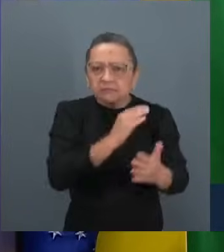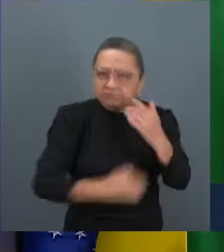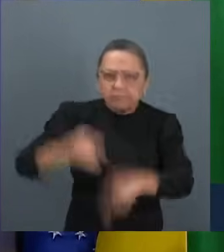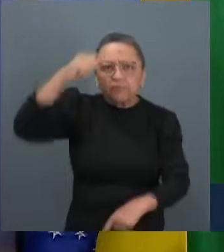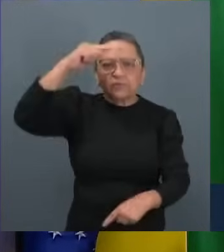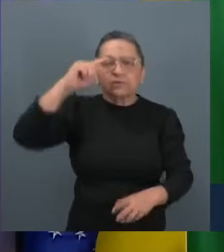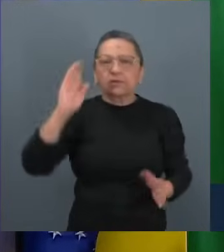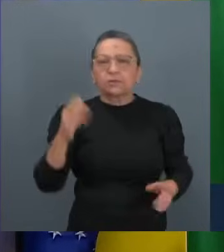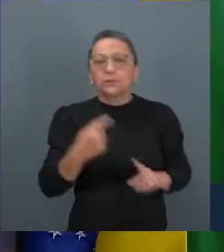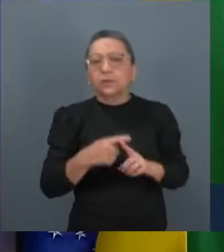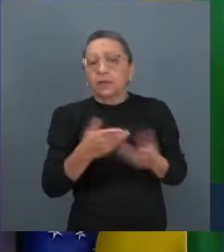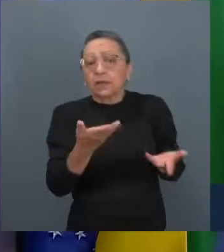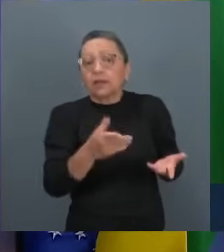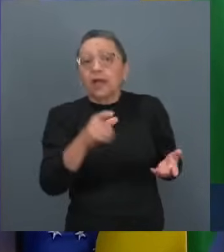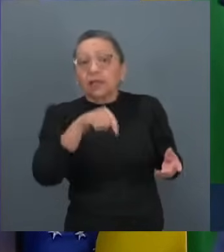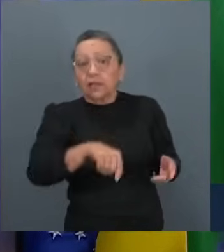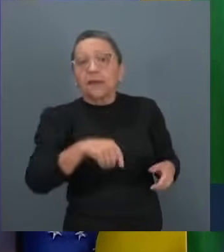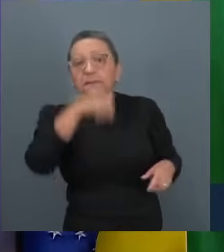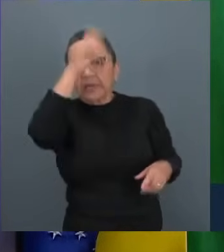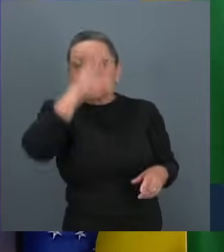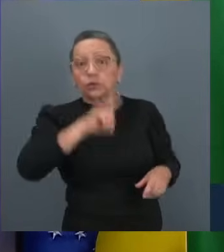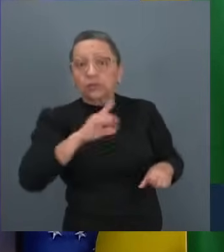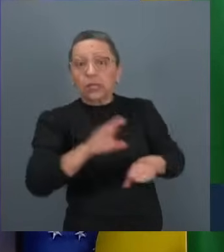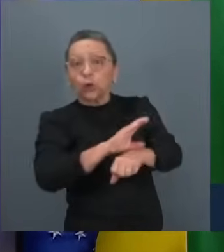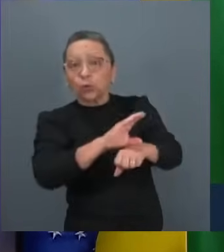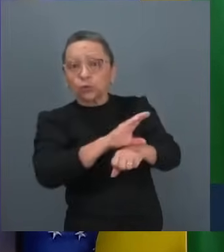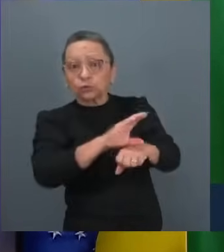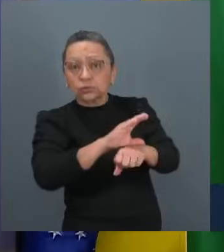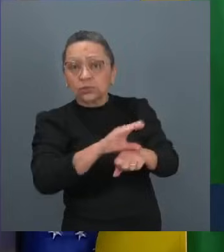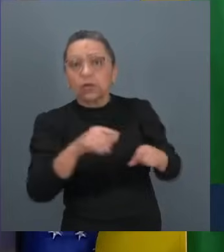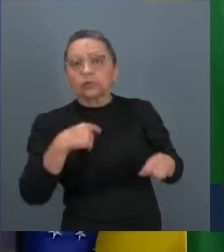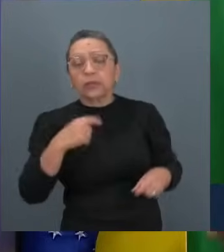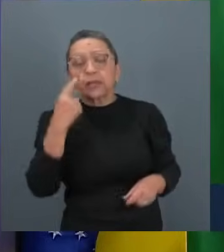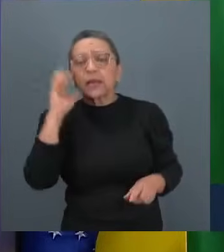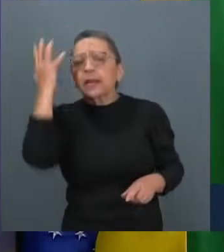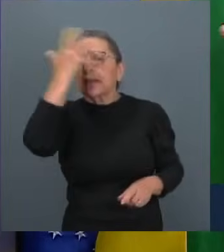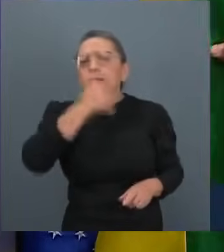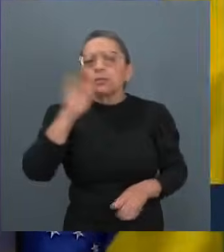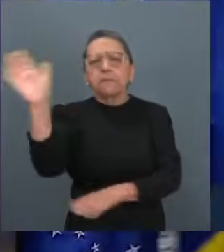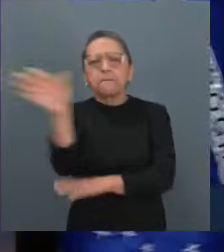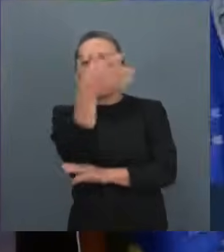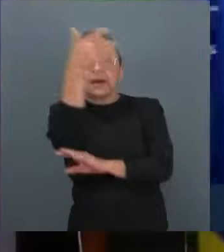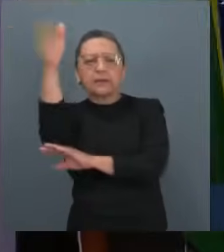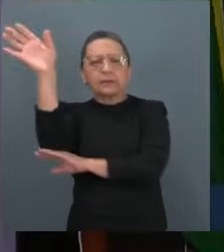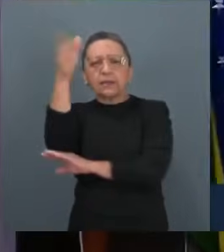Constituição desse país, que essa bandeira que está aqui atrás de mim,